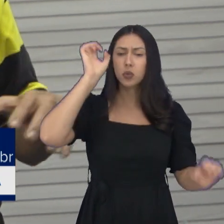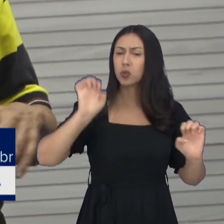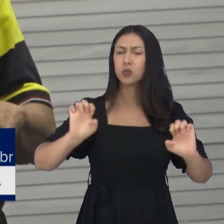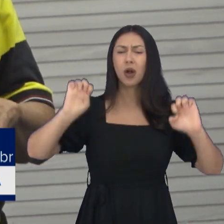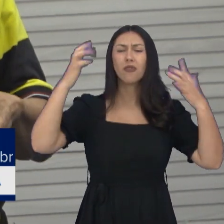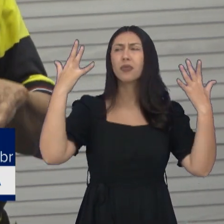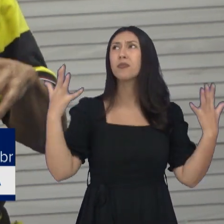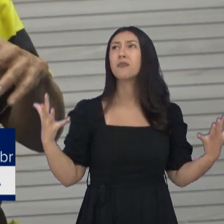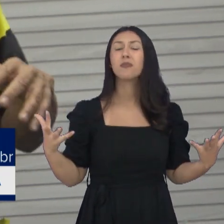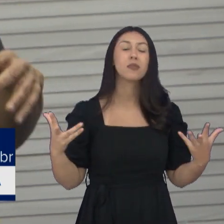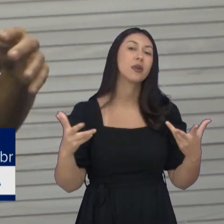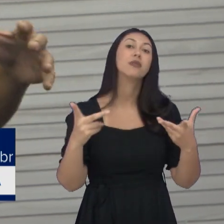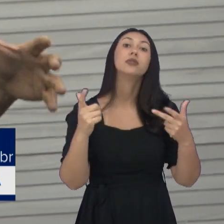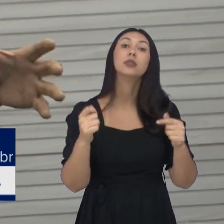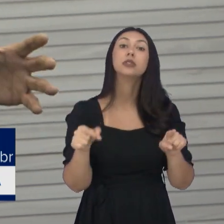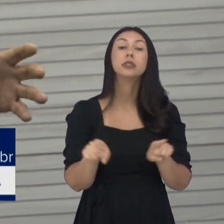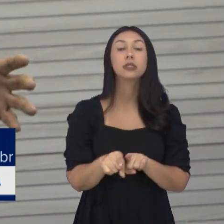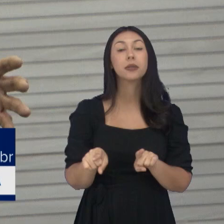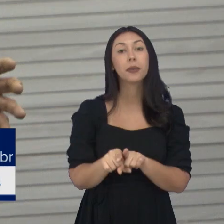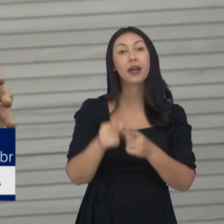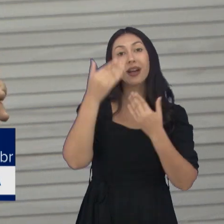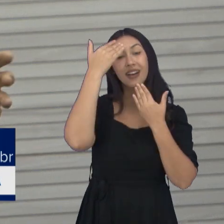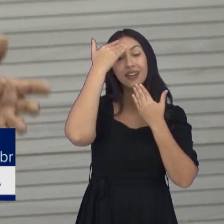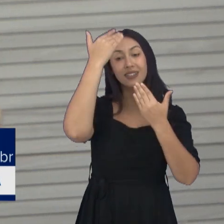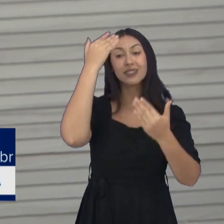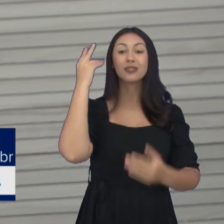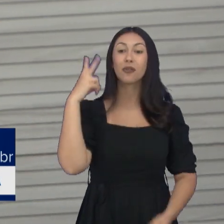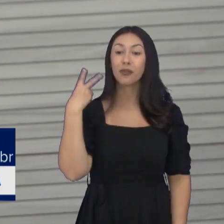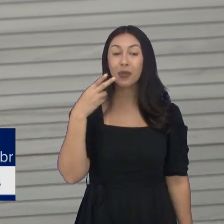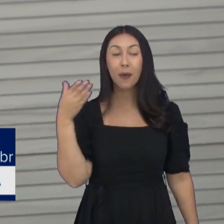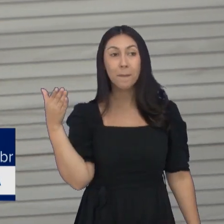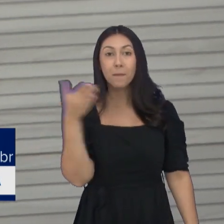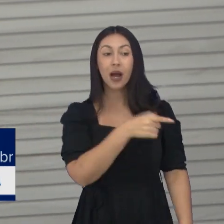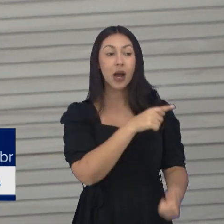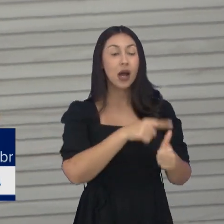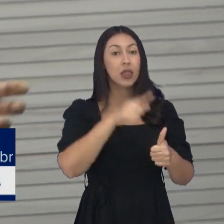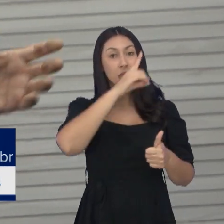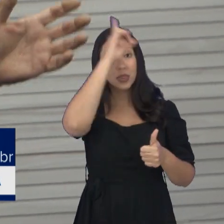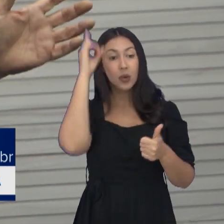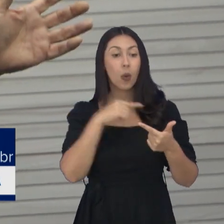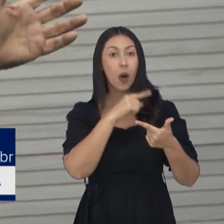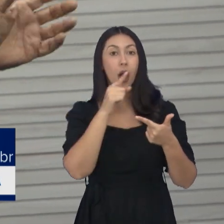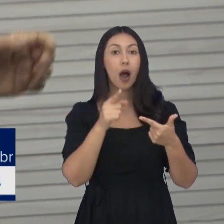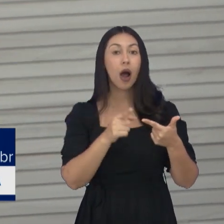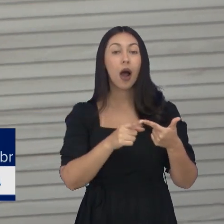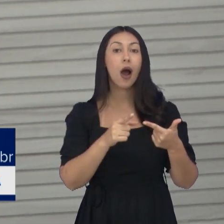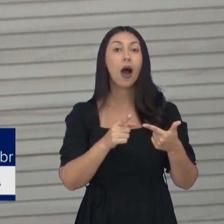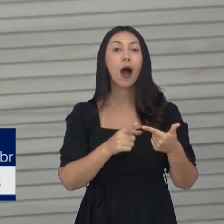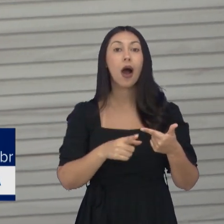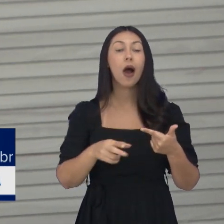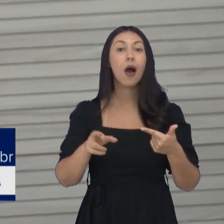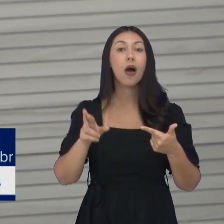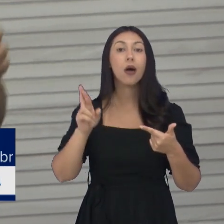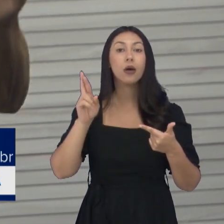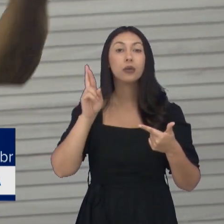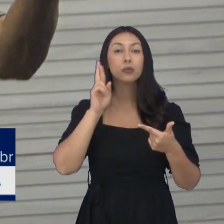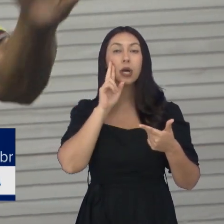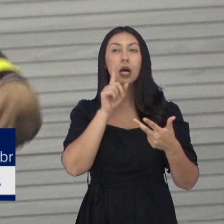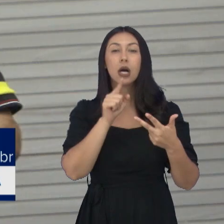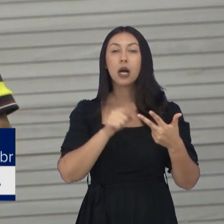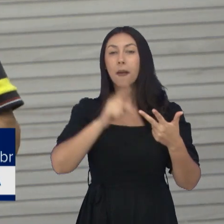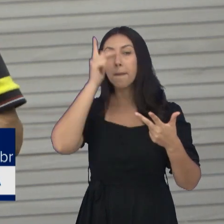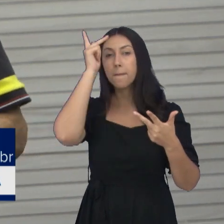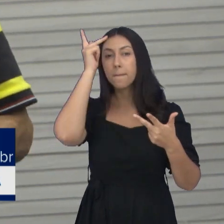espetacular. Agradecer os vereadores que tiveram lá, Dulce Rita, o Chagas, Petite,